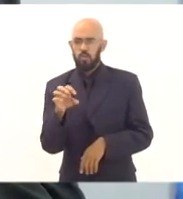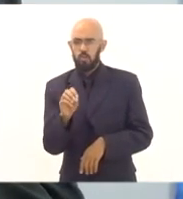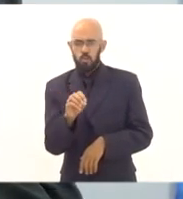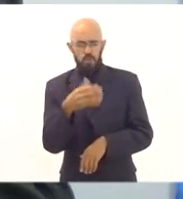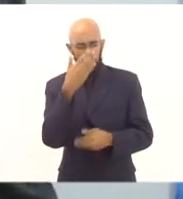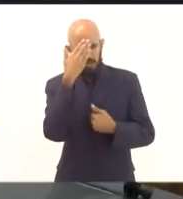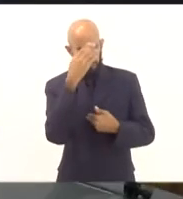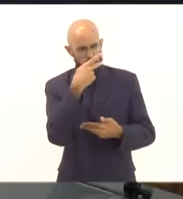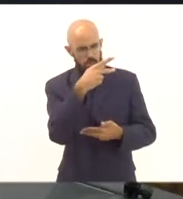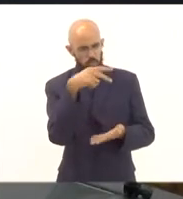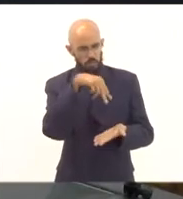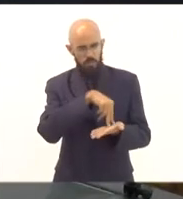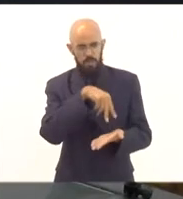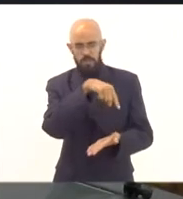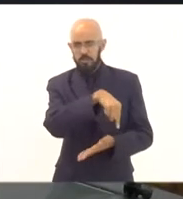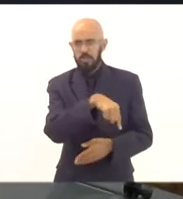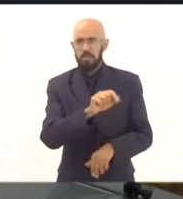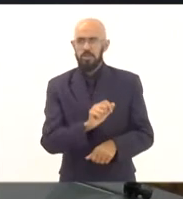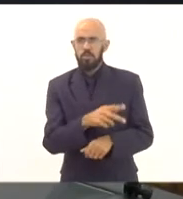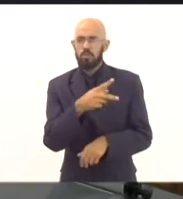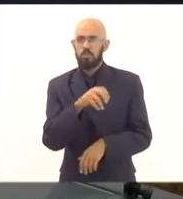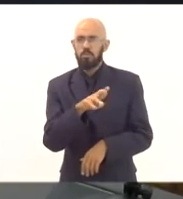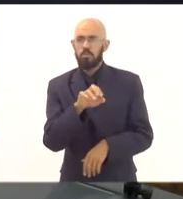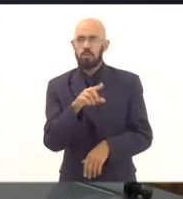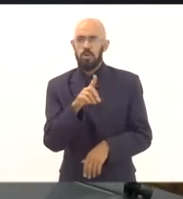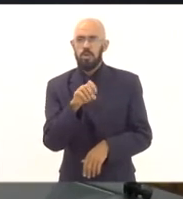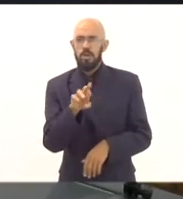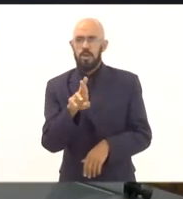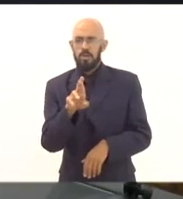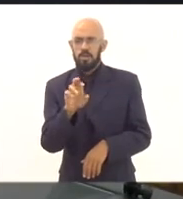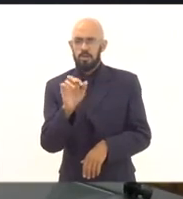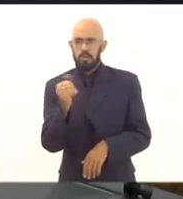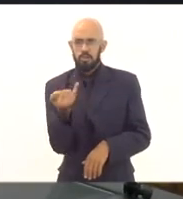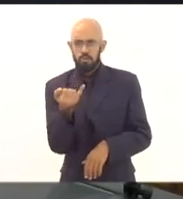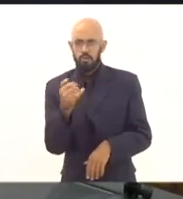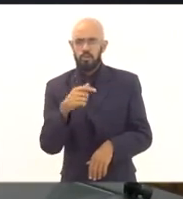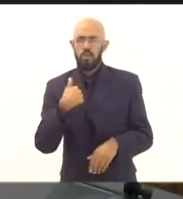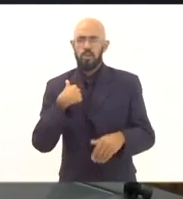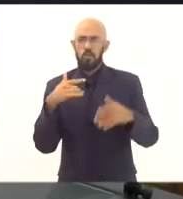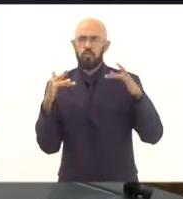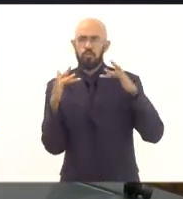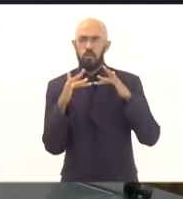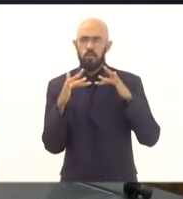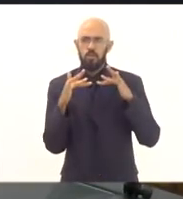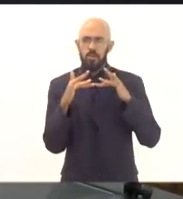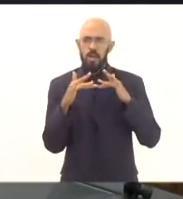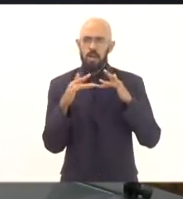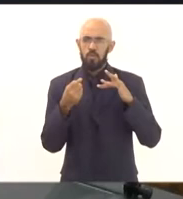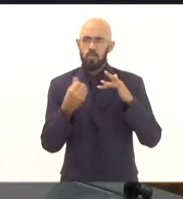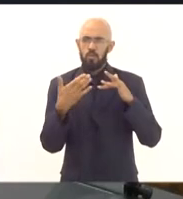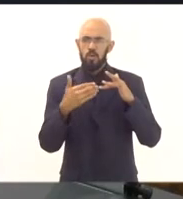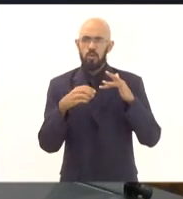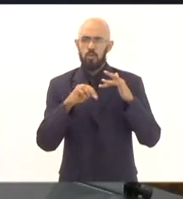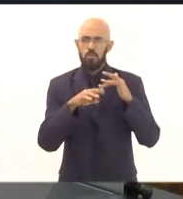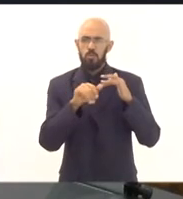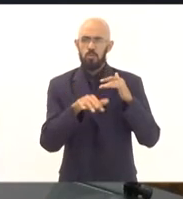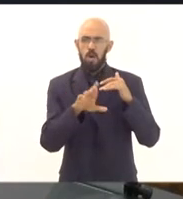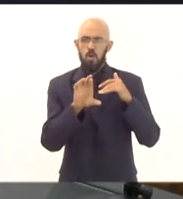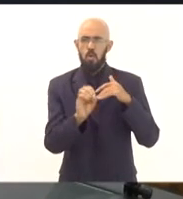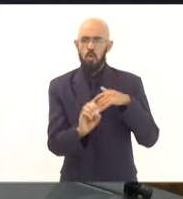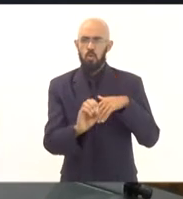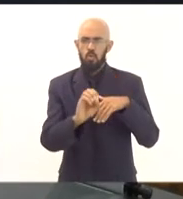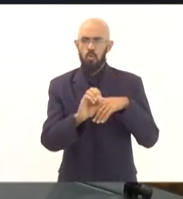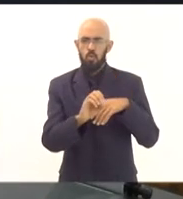presença do senhor né eu tive contato assim que o Mauro secretário